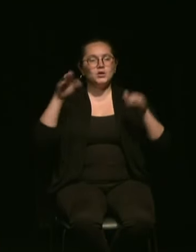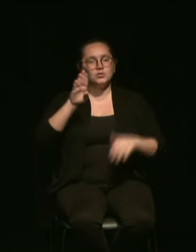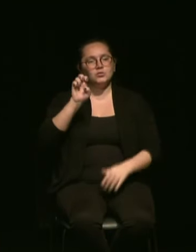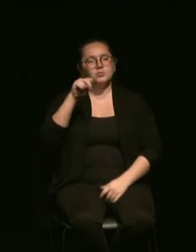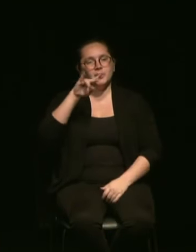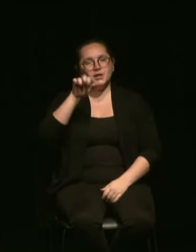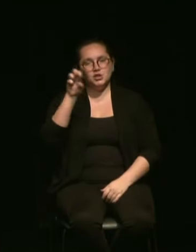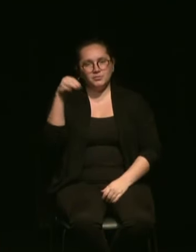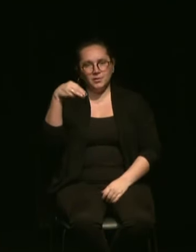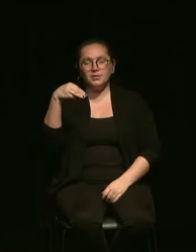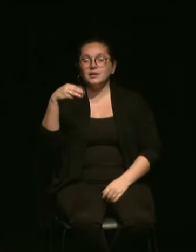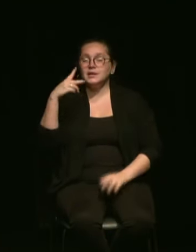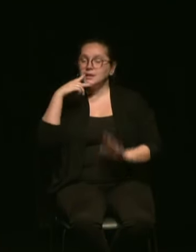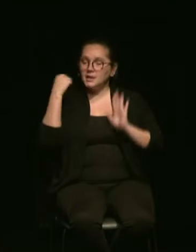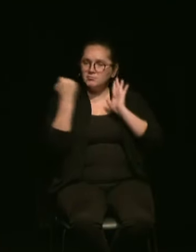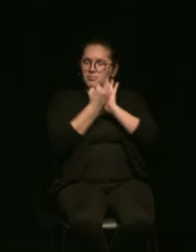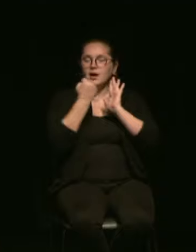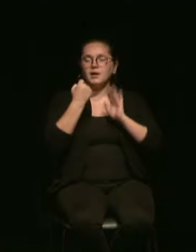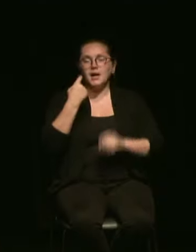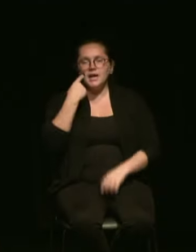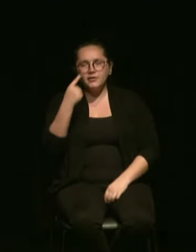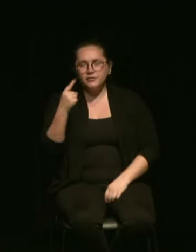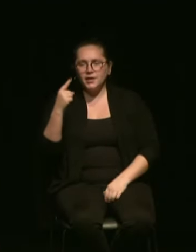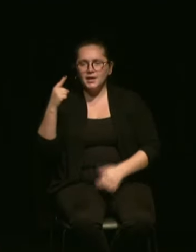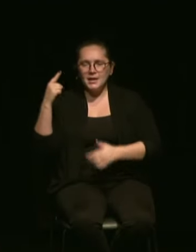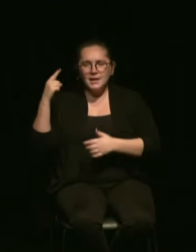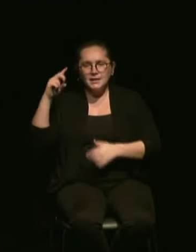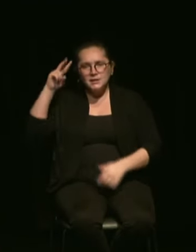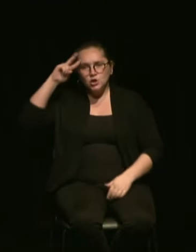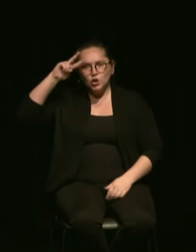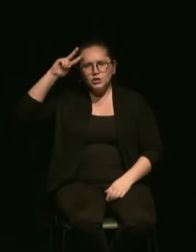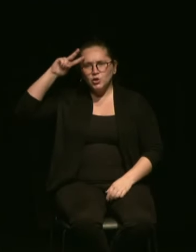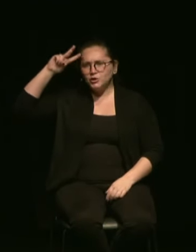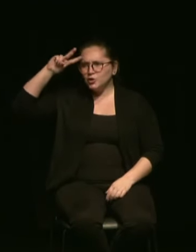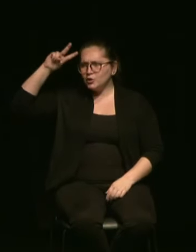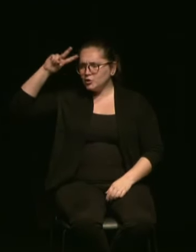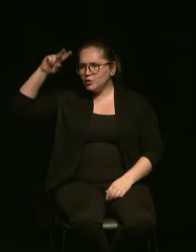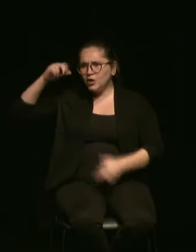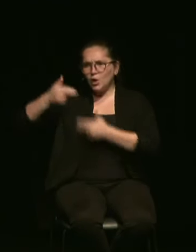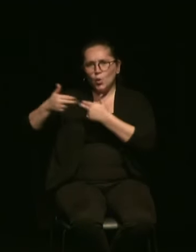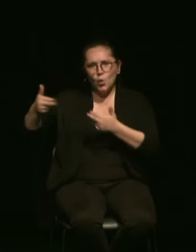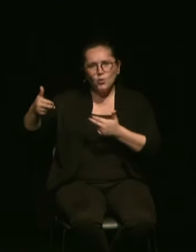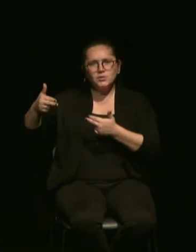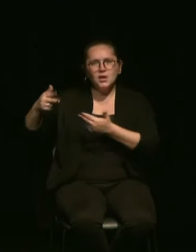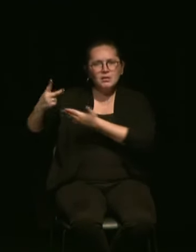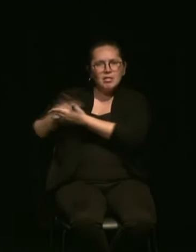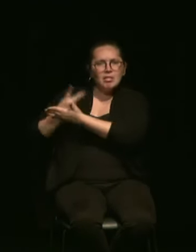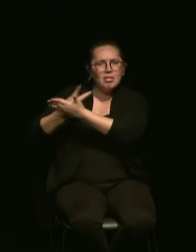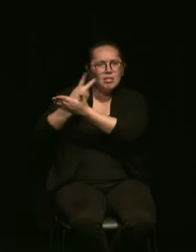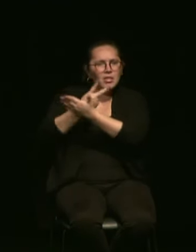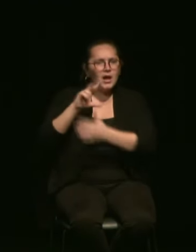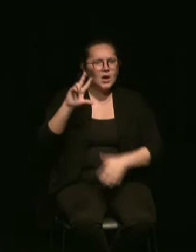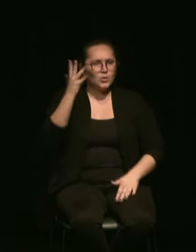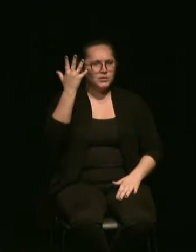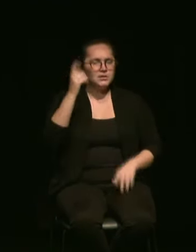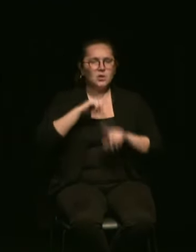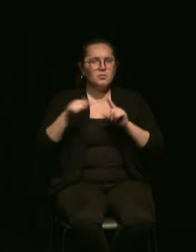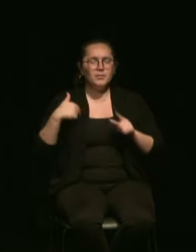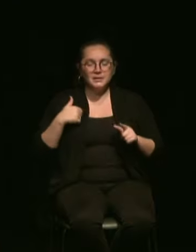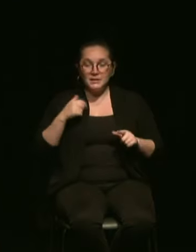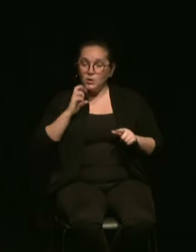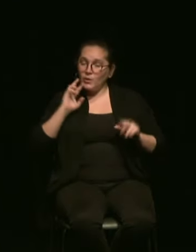marcou tanto ele. Ele olha para as ruínas da história, pessoas que foram largadas pelo caminho e que não fizeram a história, estão à margem dela.